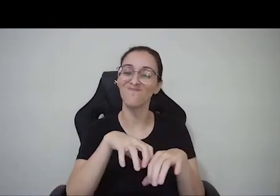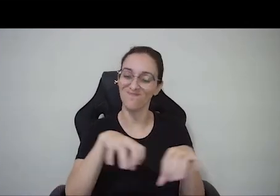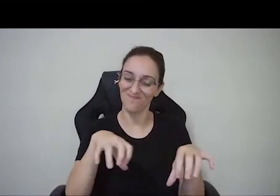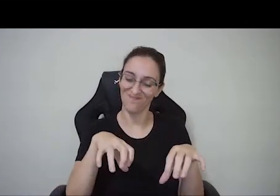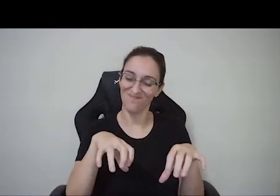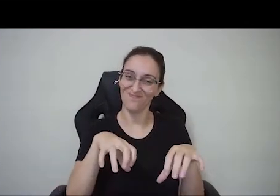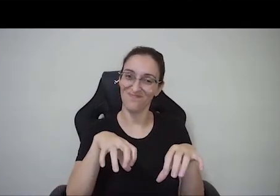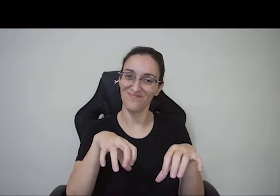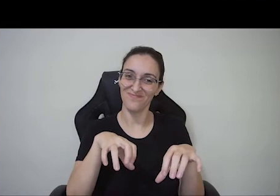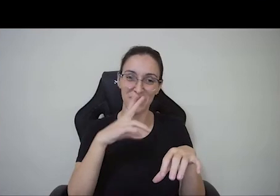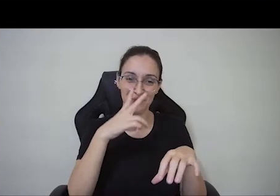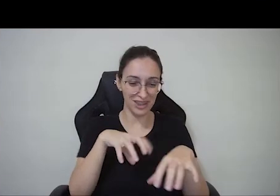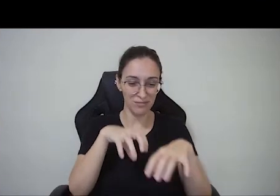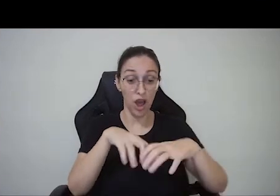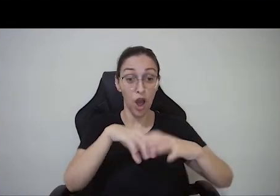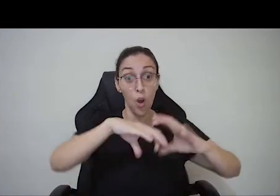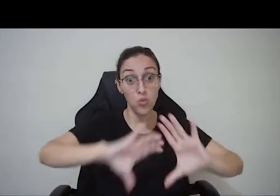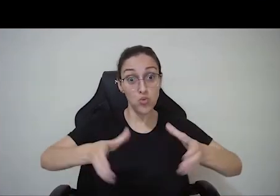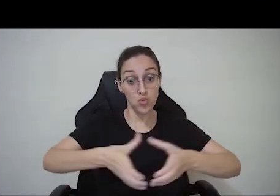elas são diferentes no mesmo grupo.